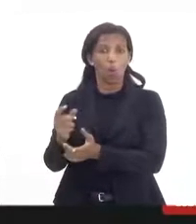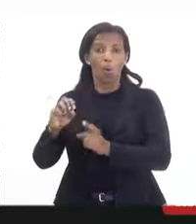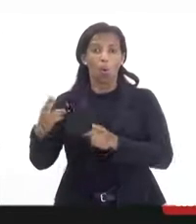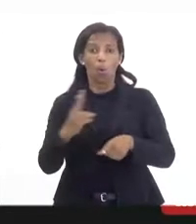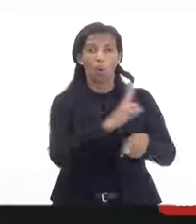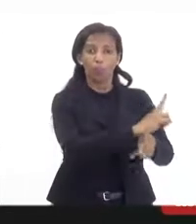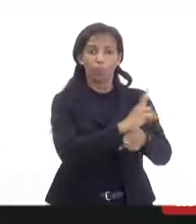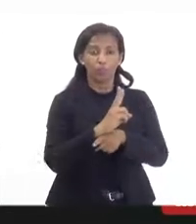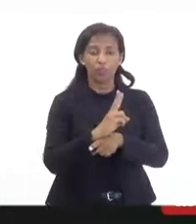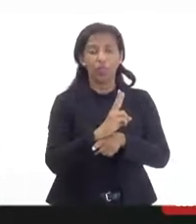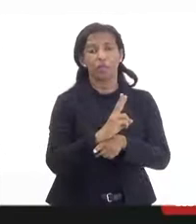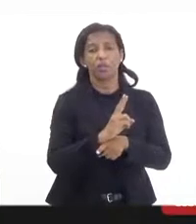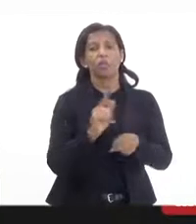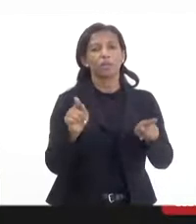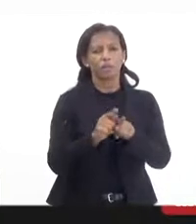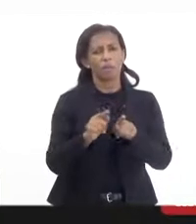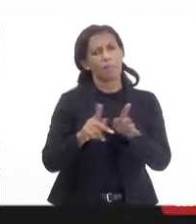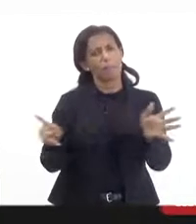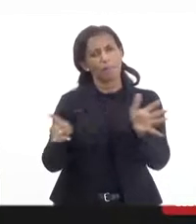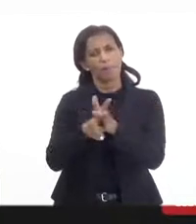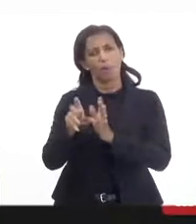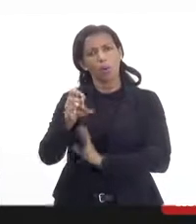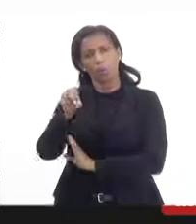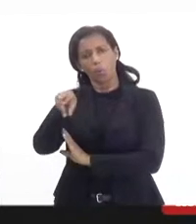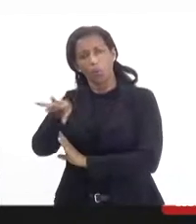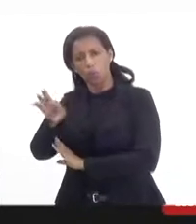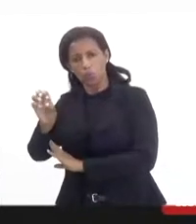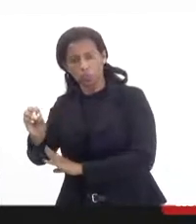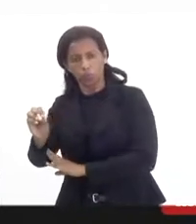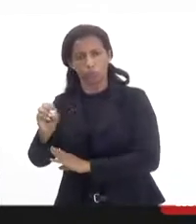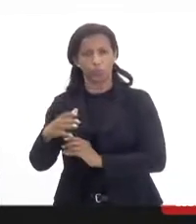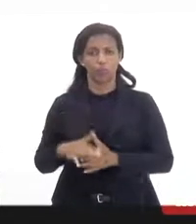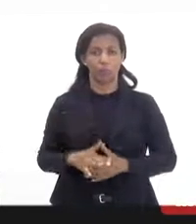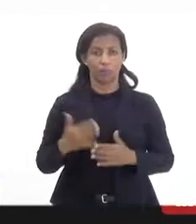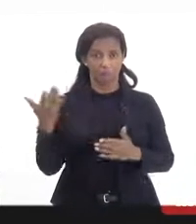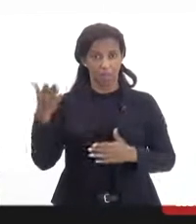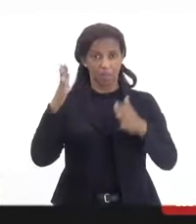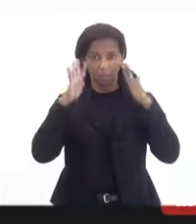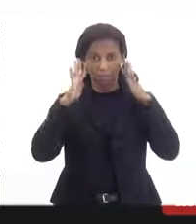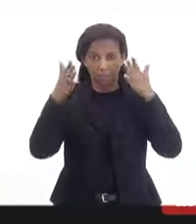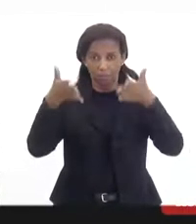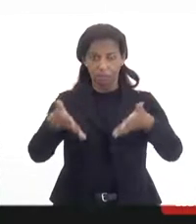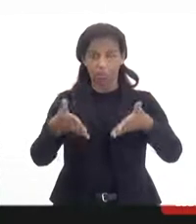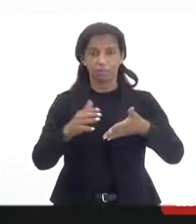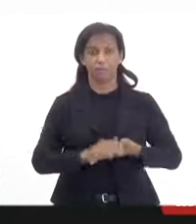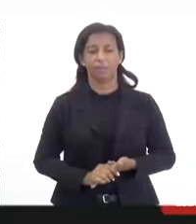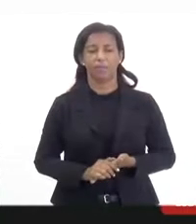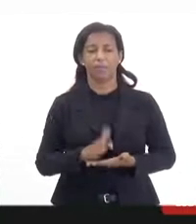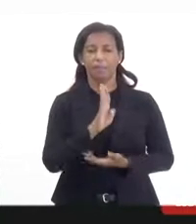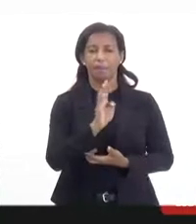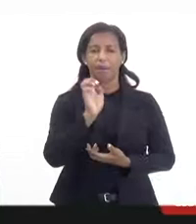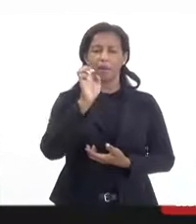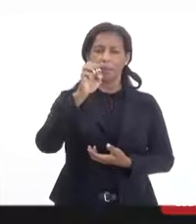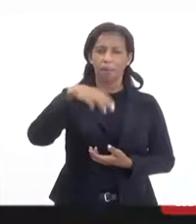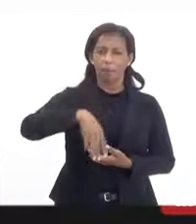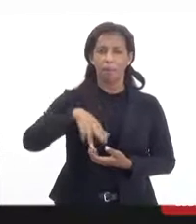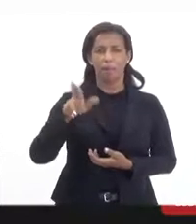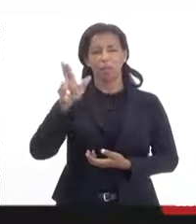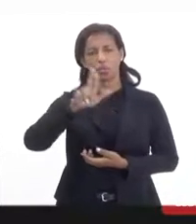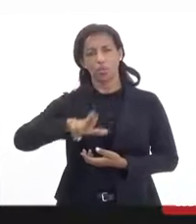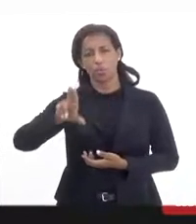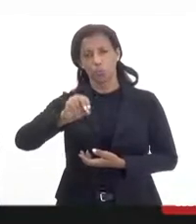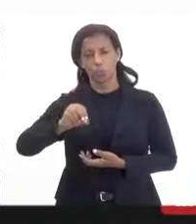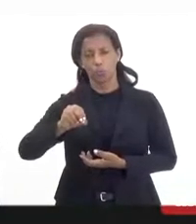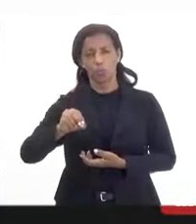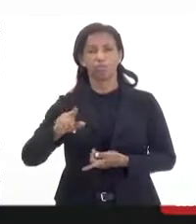exclusivamente para destinados ao uso e consumo ou ativo permanente. Aqui eu chamo a atenção que, para o bem de uso e